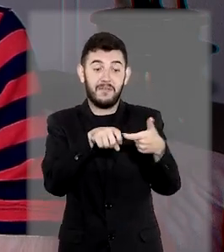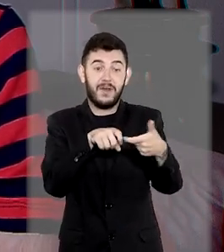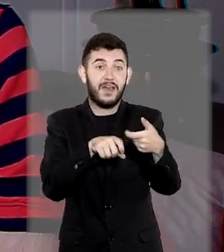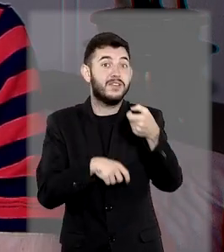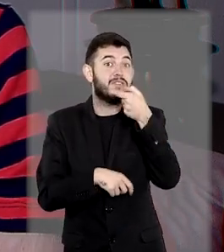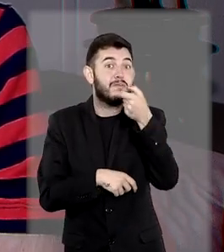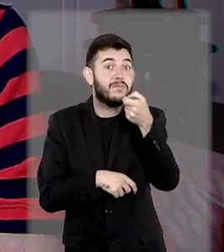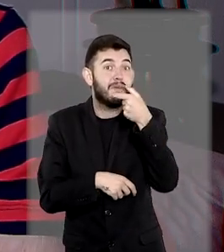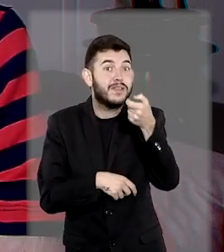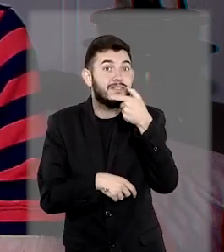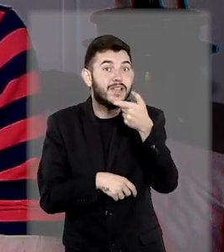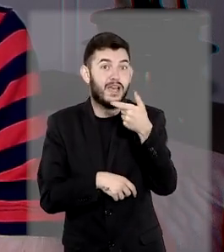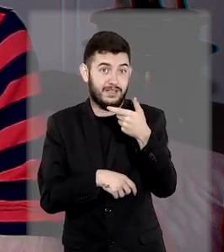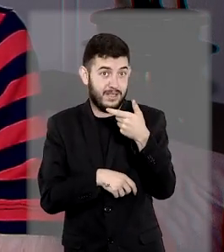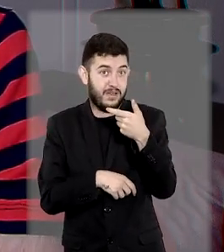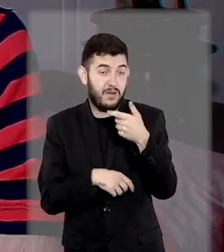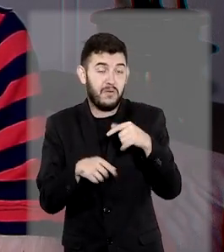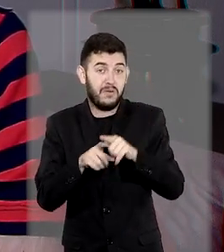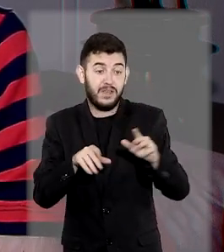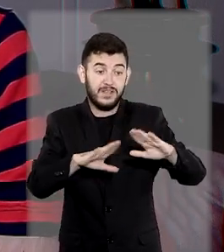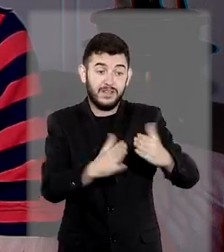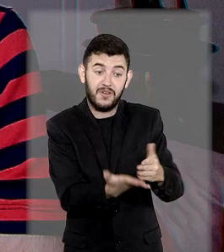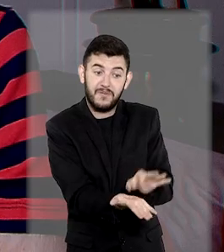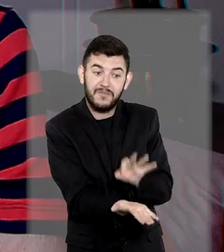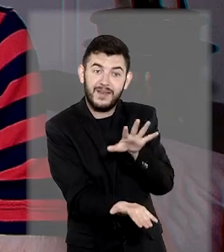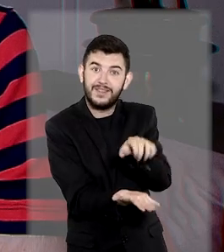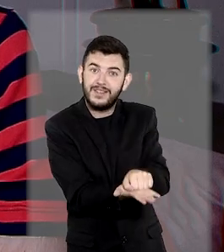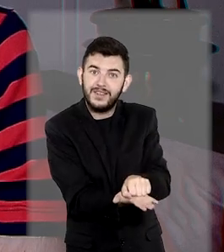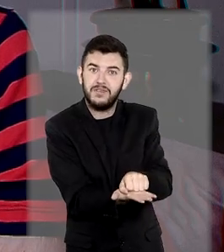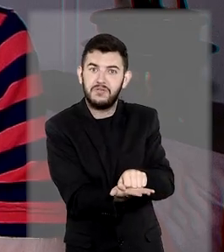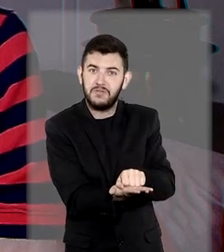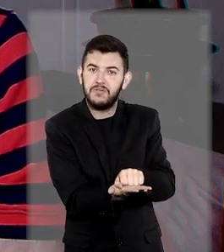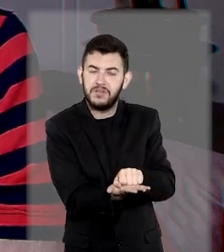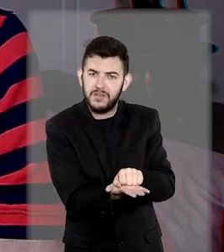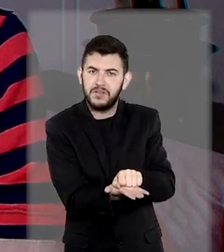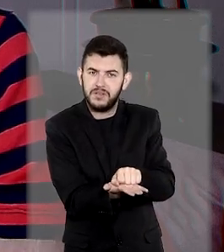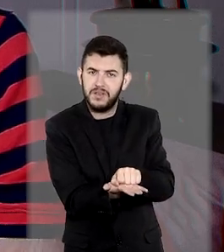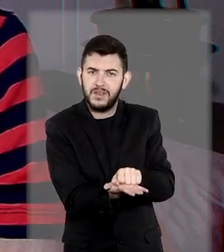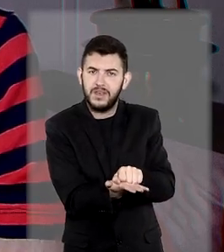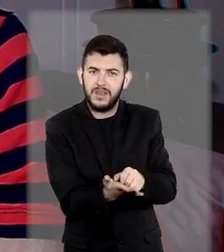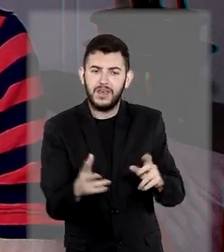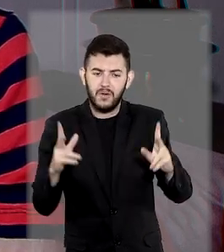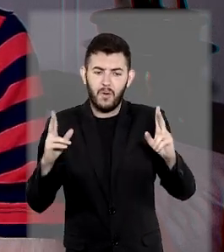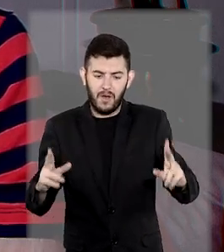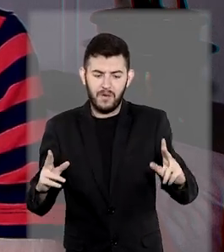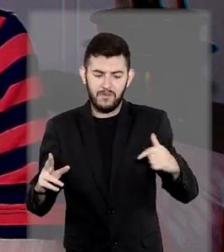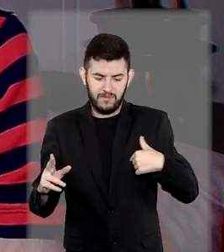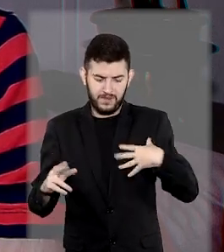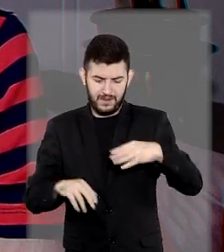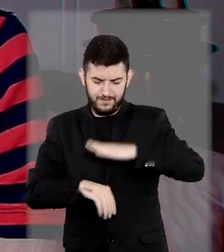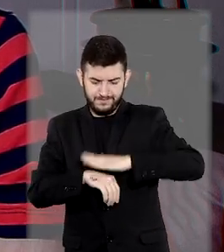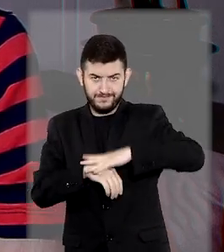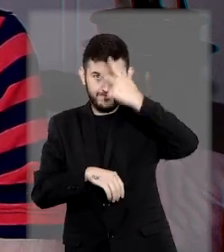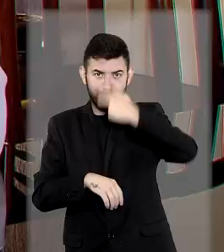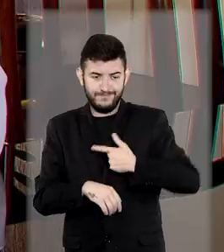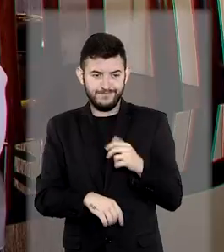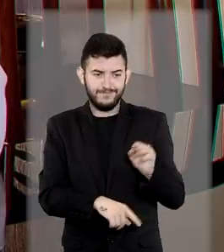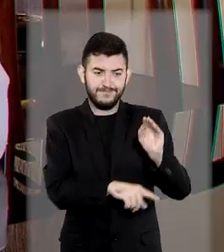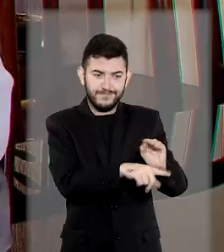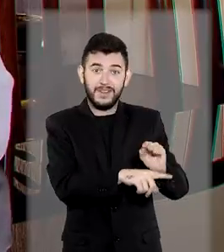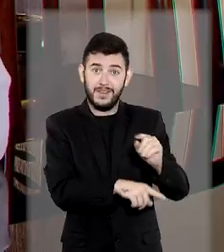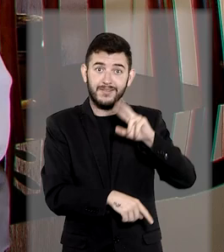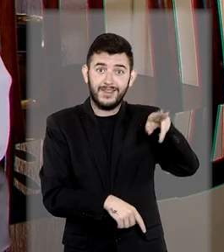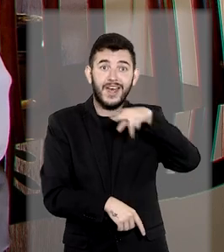medicação, né? Matricular em escolas, né? Então tudo isso que a gente fez por todos os outros filhos, fizemos por ele também.